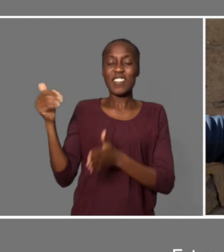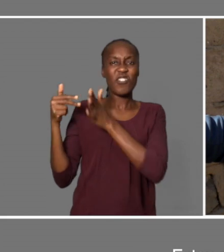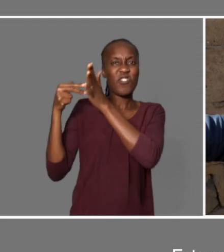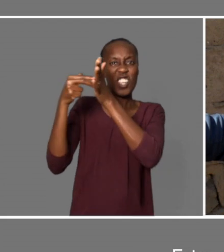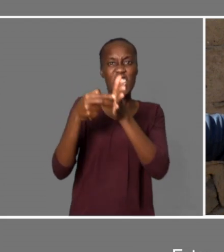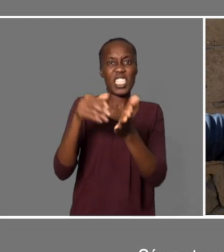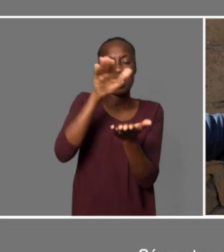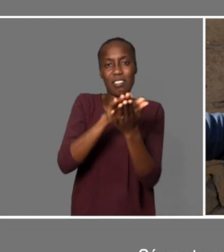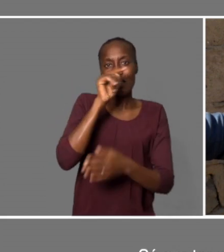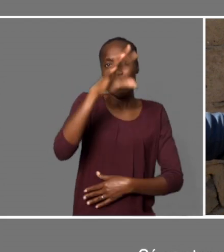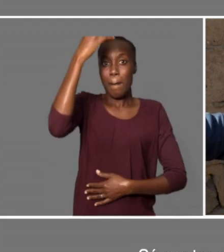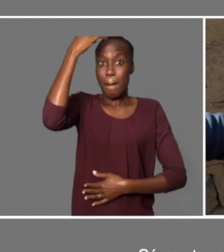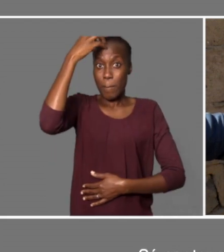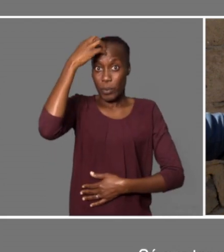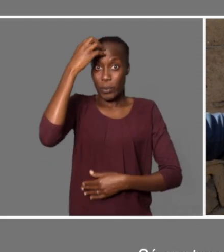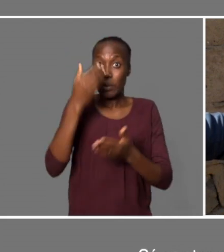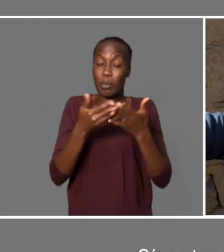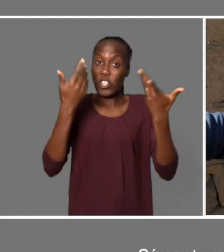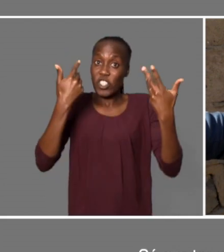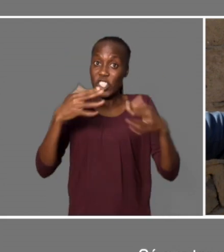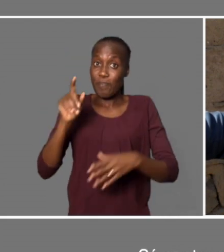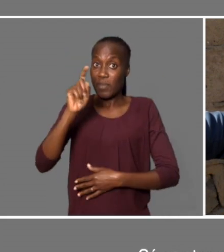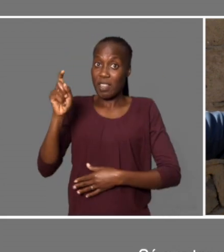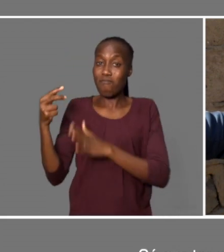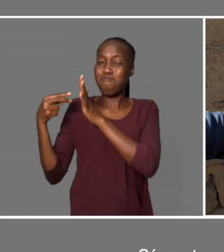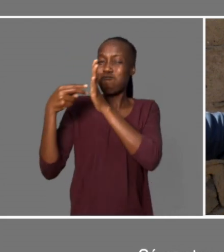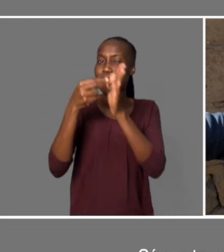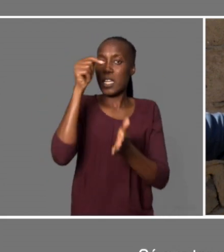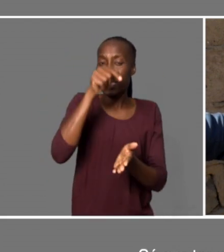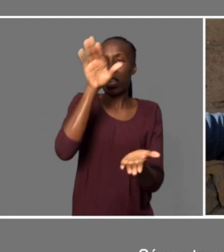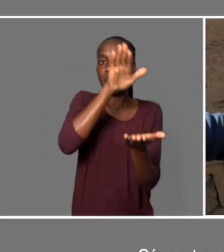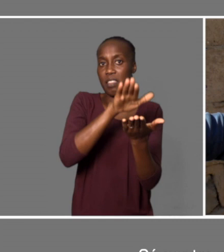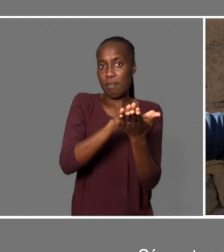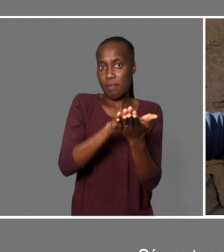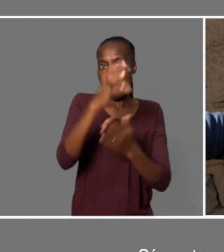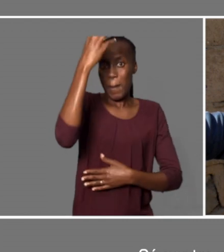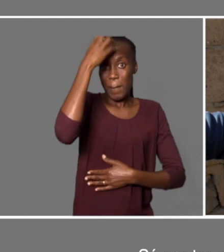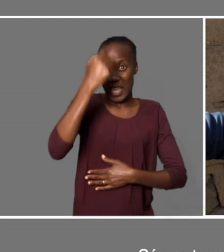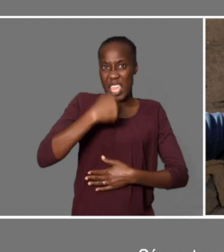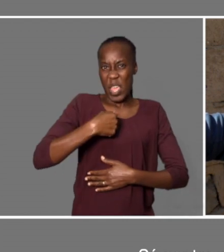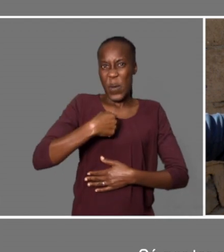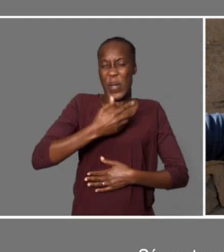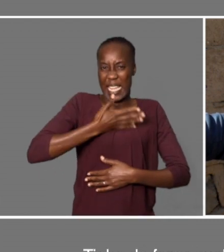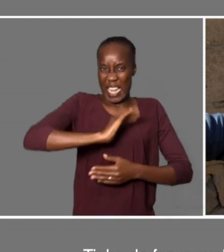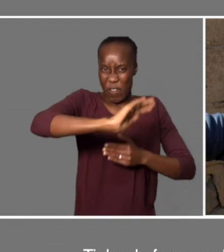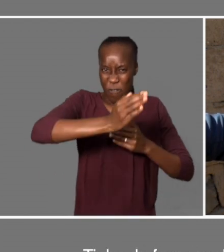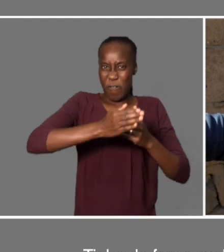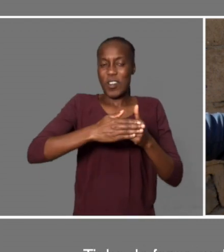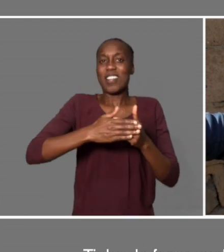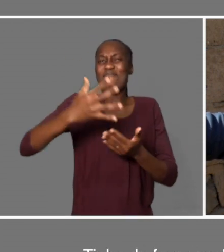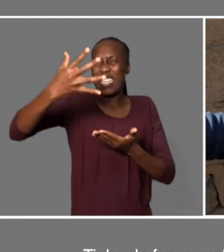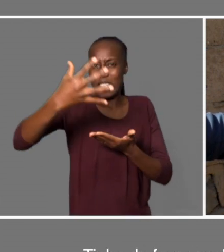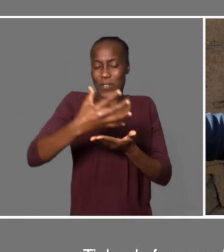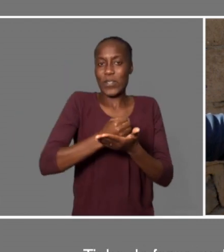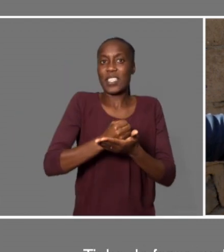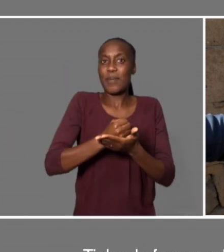propósito mesmo. E só de outra saí de lá para cá, a minha ideia era não voltar sem ter conseguido. De qualquer jeito, eu tinha que